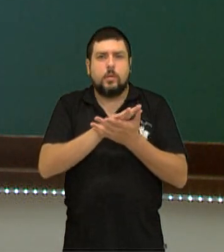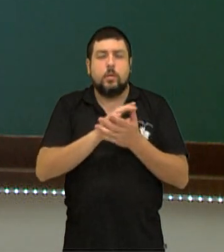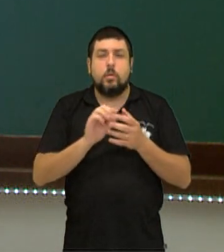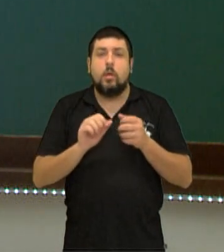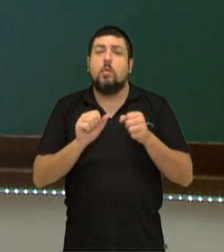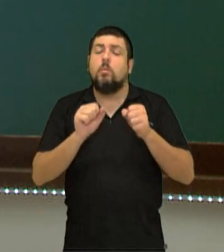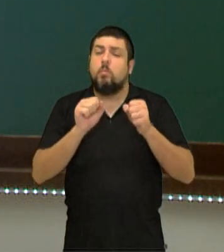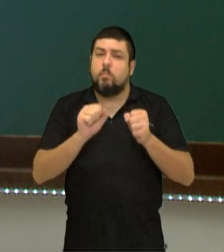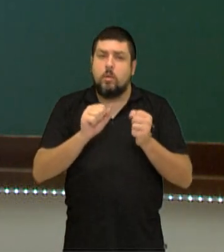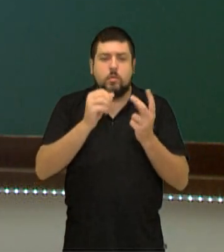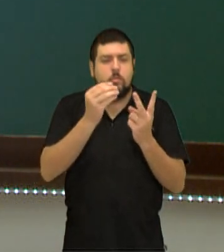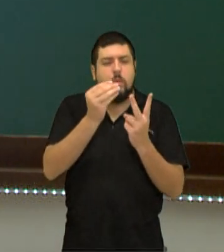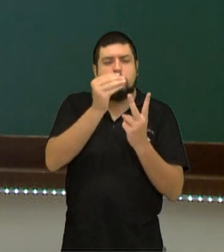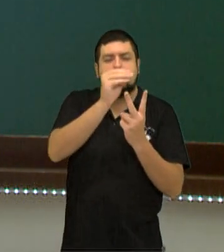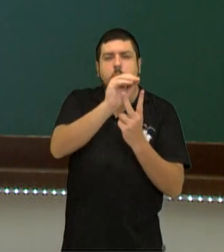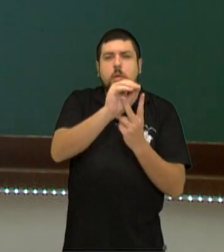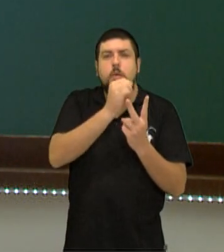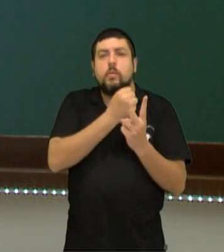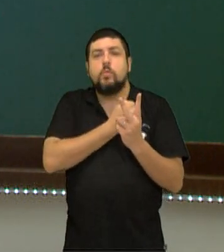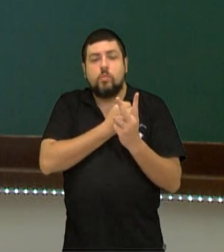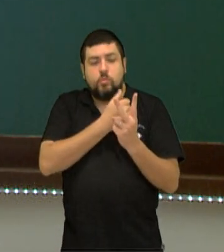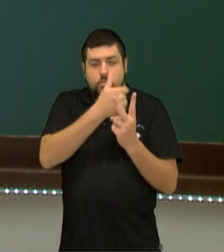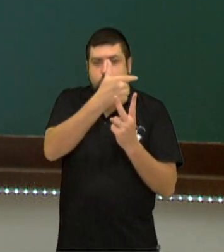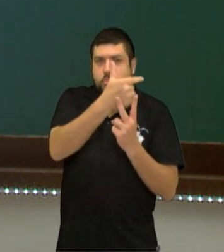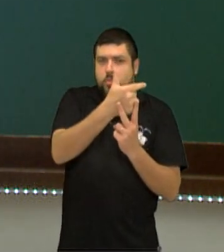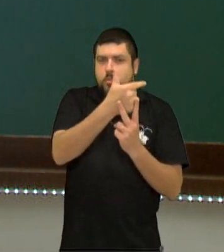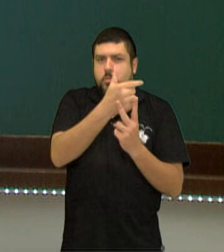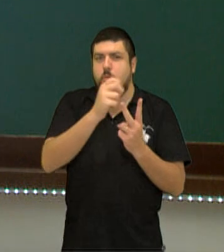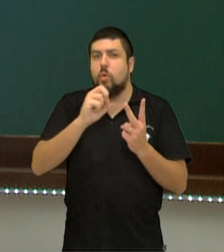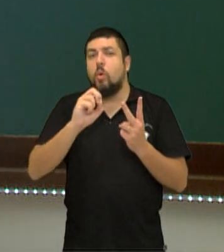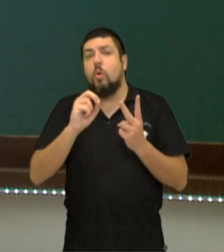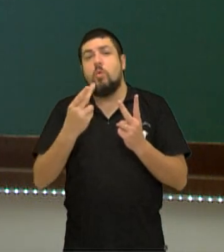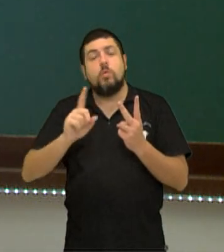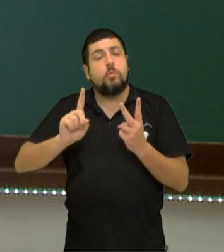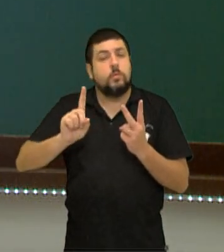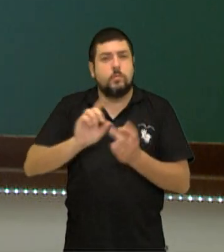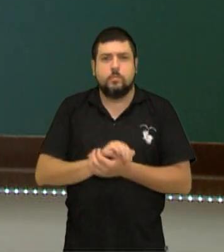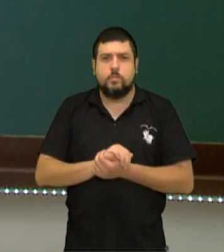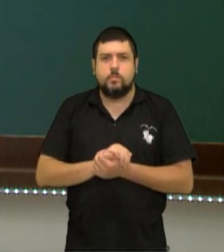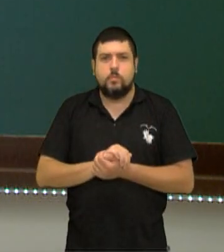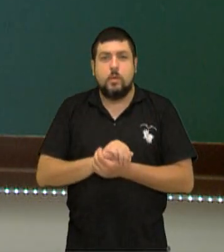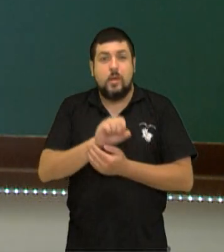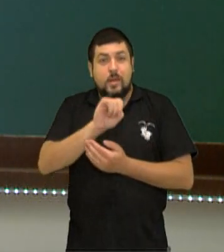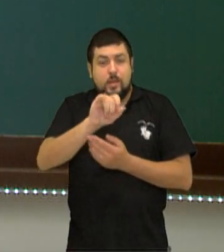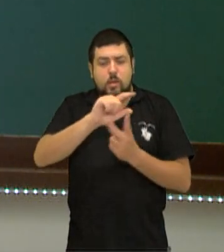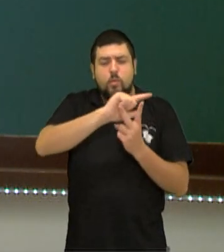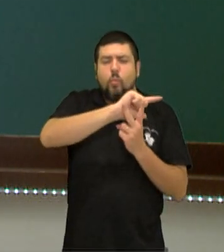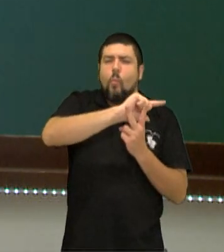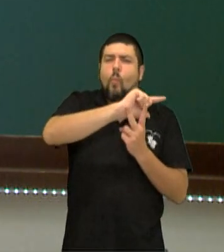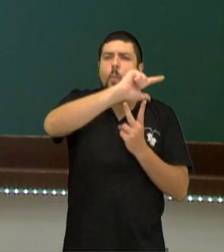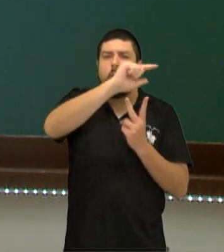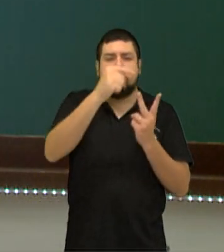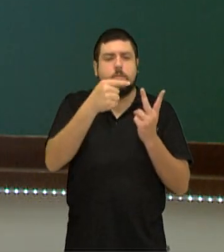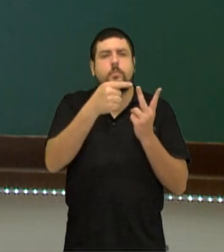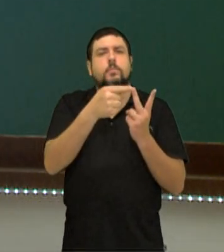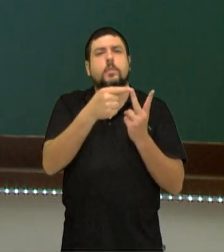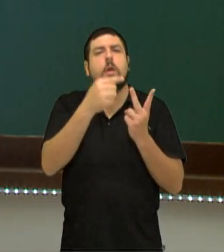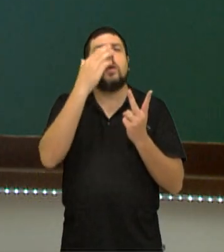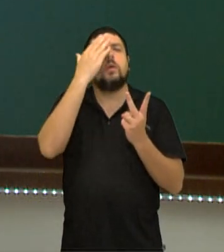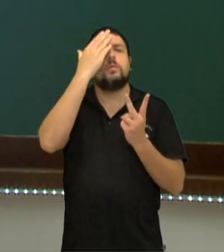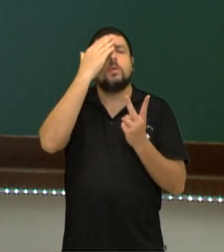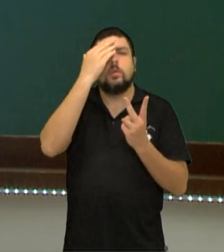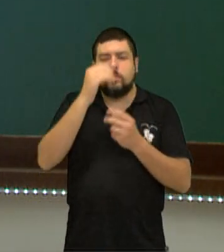não apresentar o índice 2. Então, quando ela não apresenta esse índice, ela também é uma